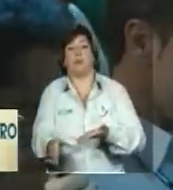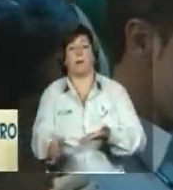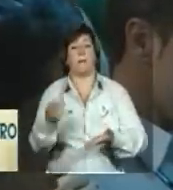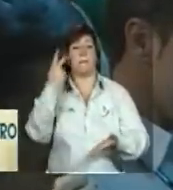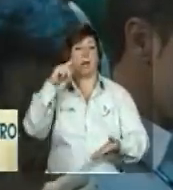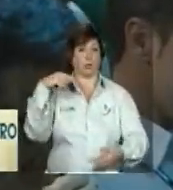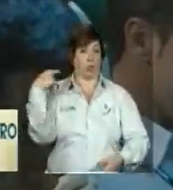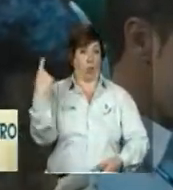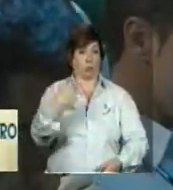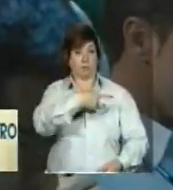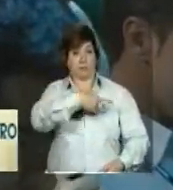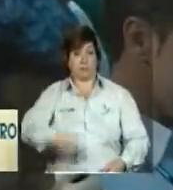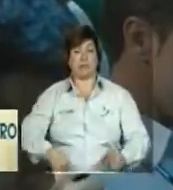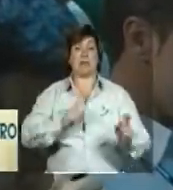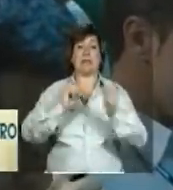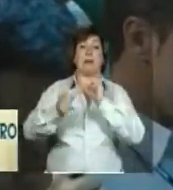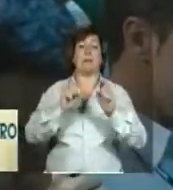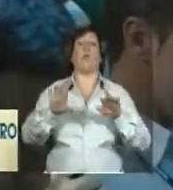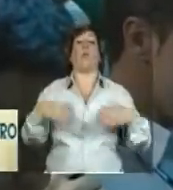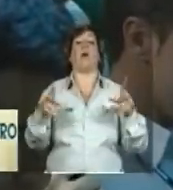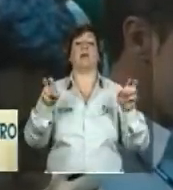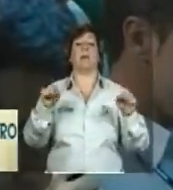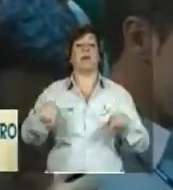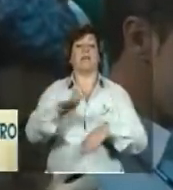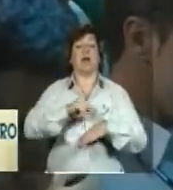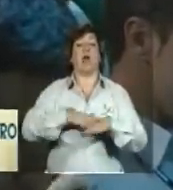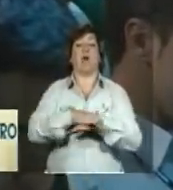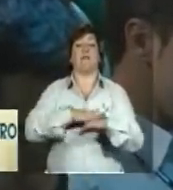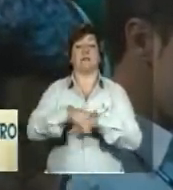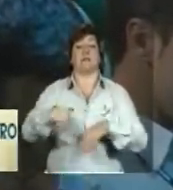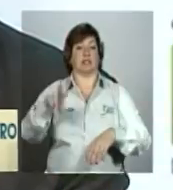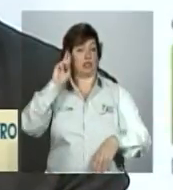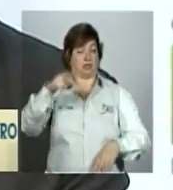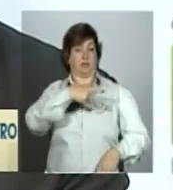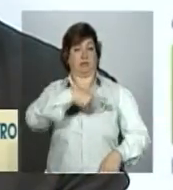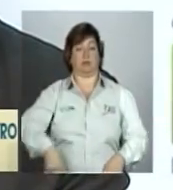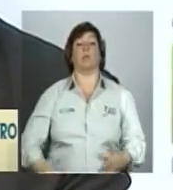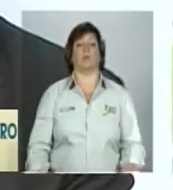para os chefes de Estado debaterem? Que temas serão esses debatidos pelos chefes de Estado?